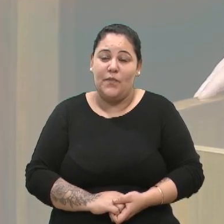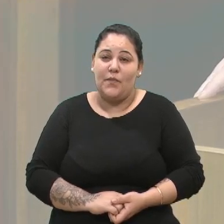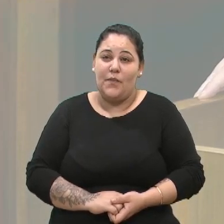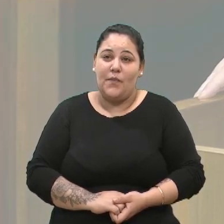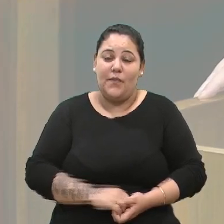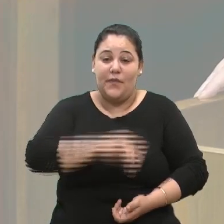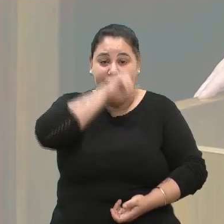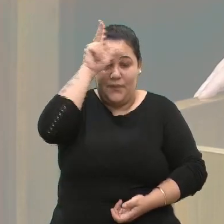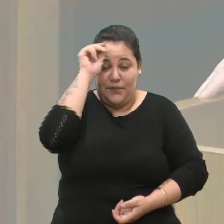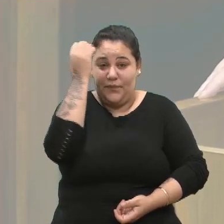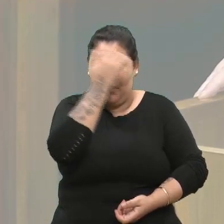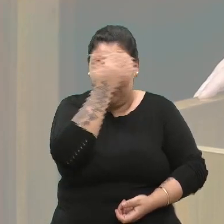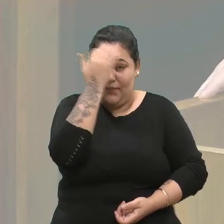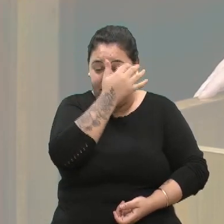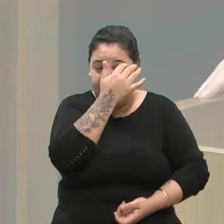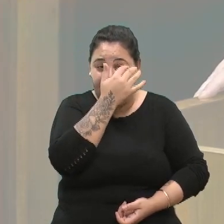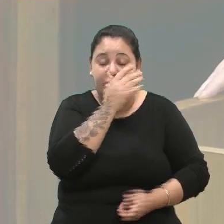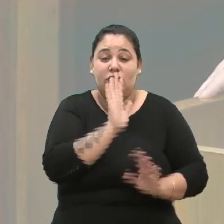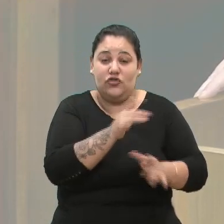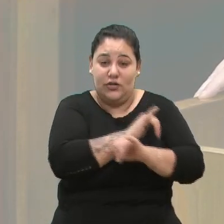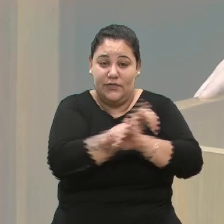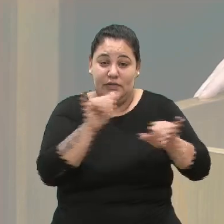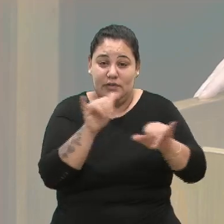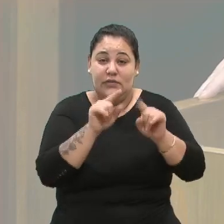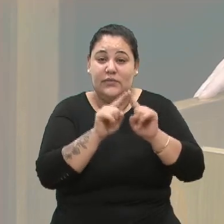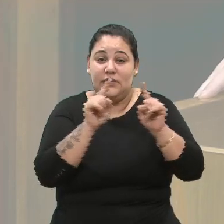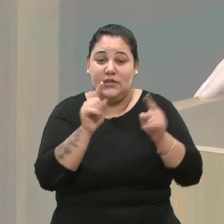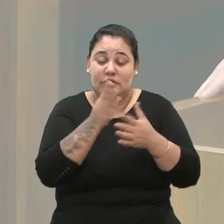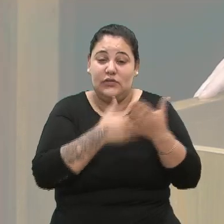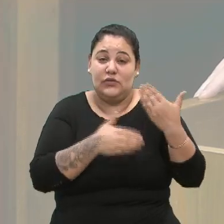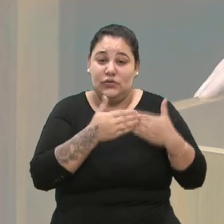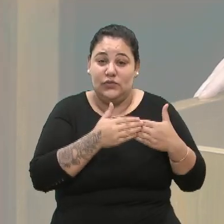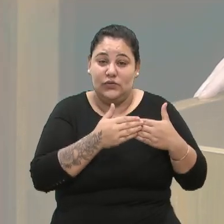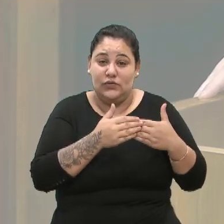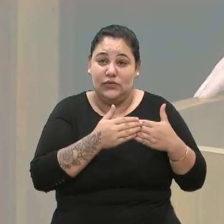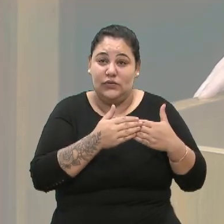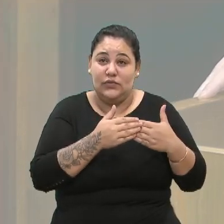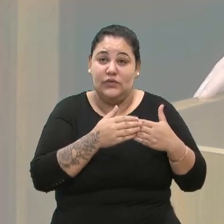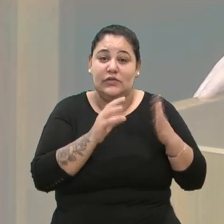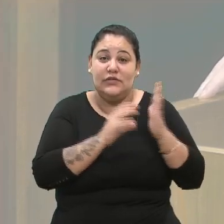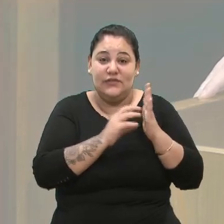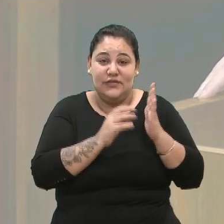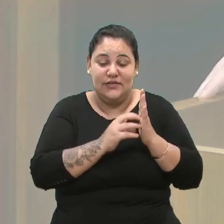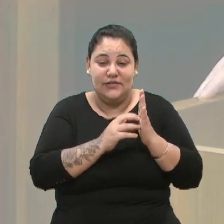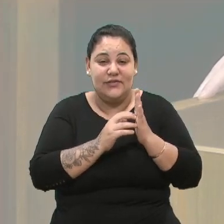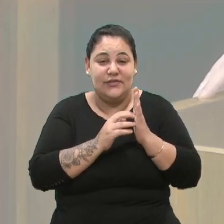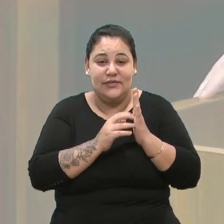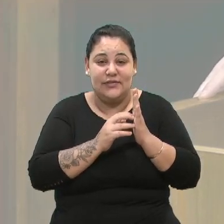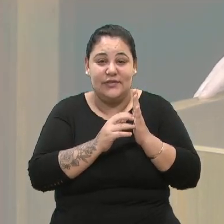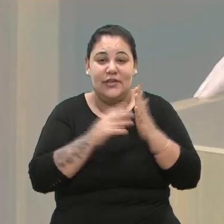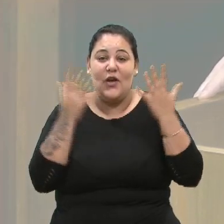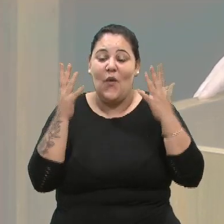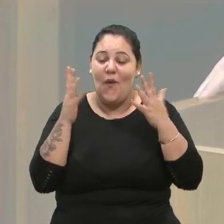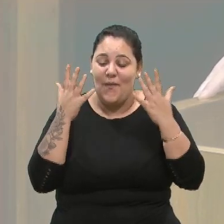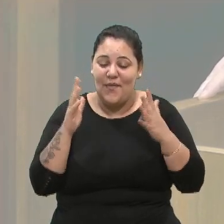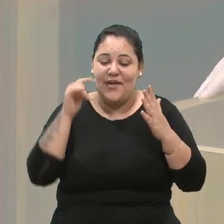prefeito Adiló, mas com todos os vamos dizer, os servidores que comemoraram esse importante